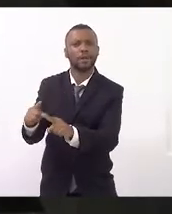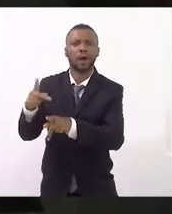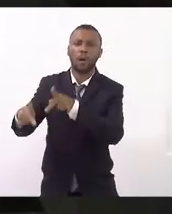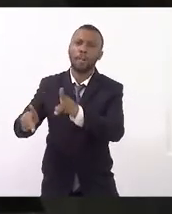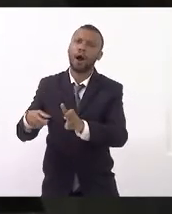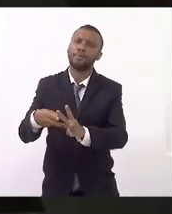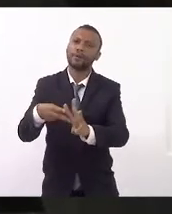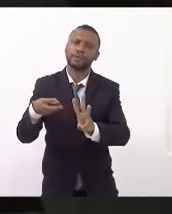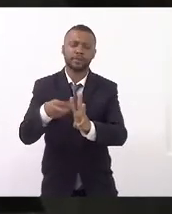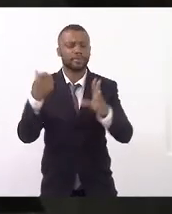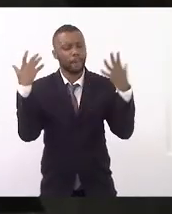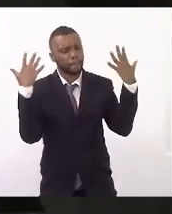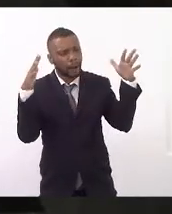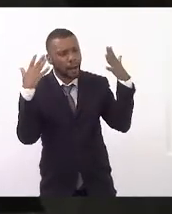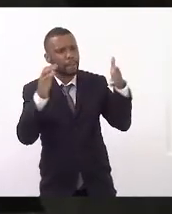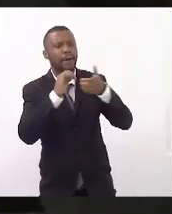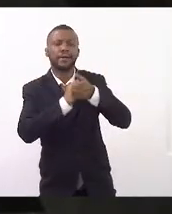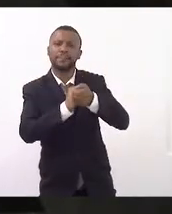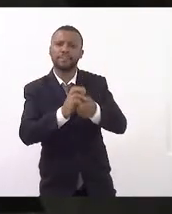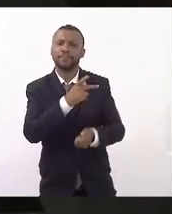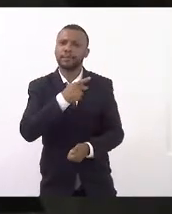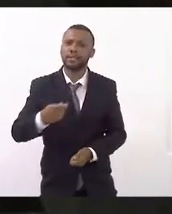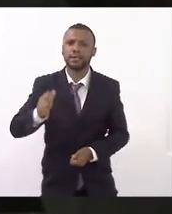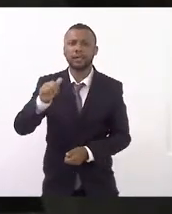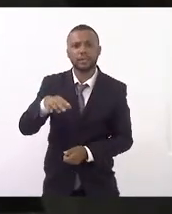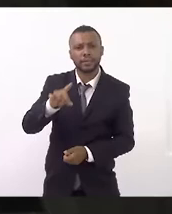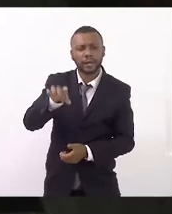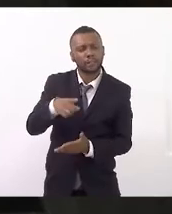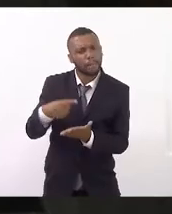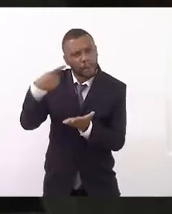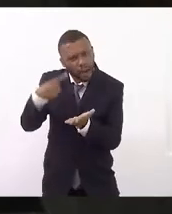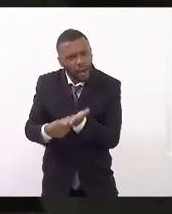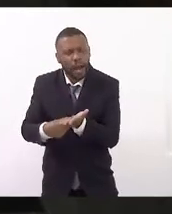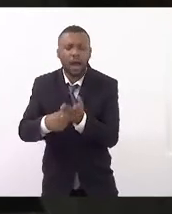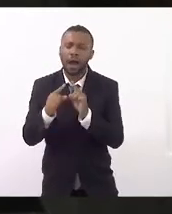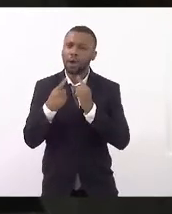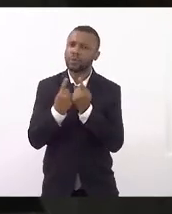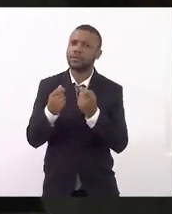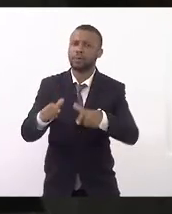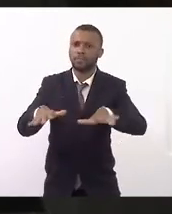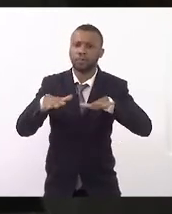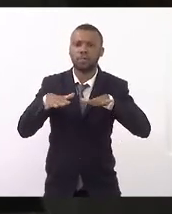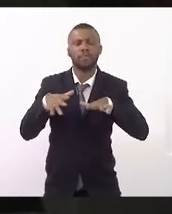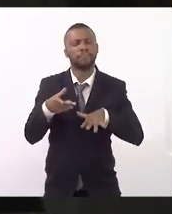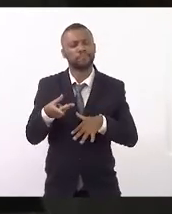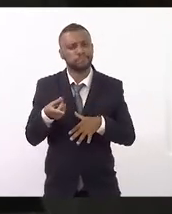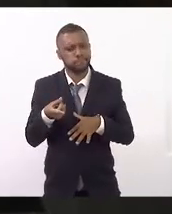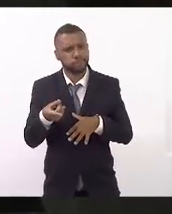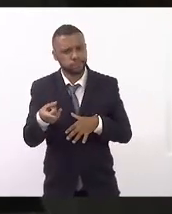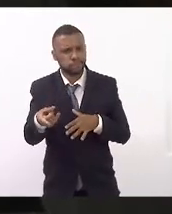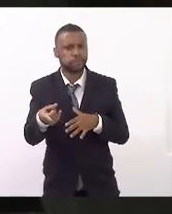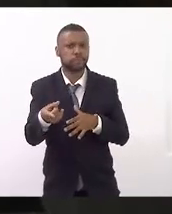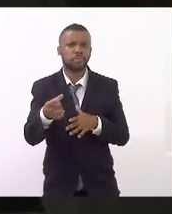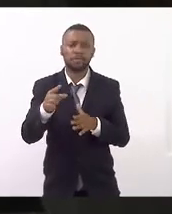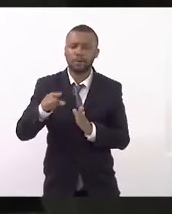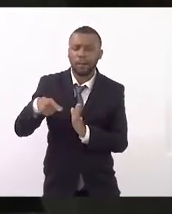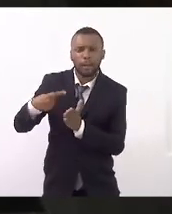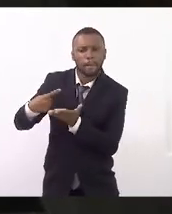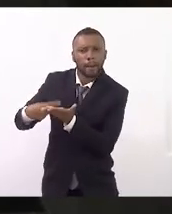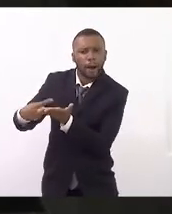Parabéns, presidente André. Vamos à audiência pública, vamos para a sustentabilidade, vamos para os